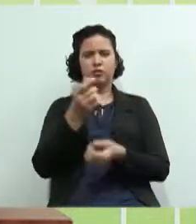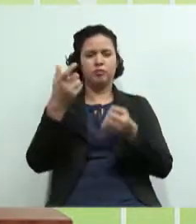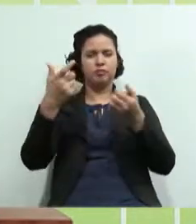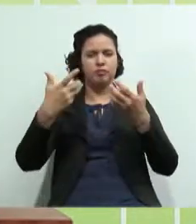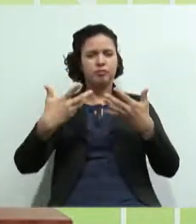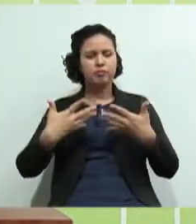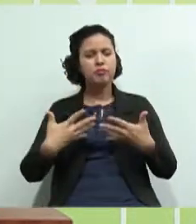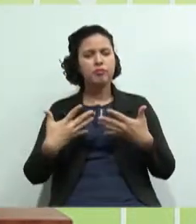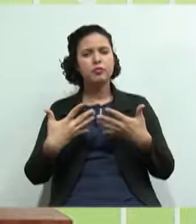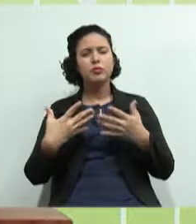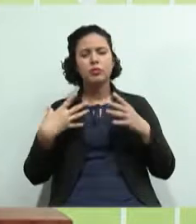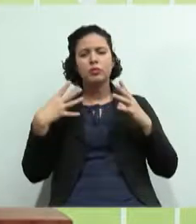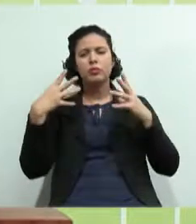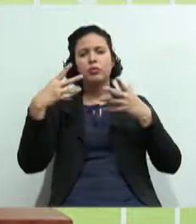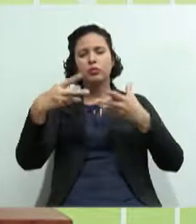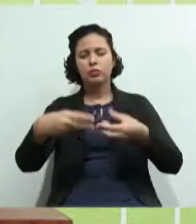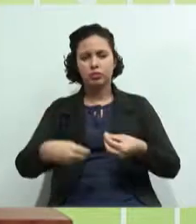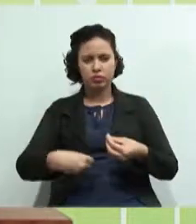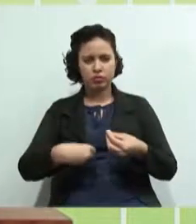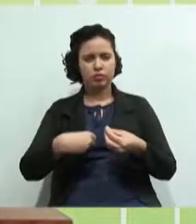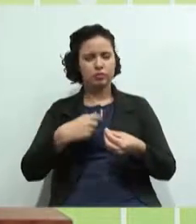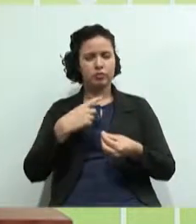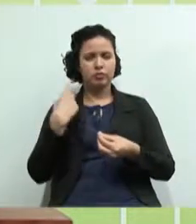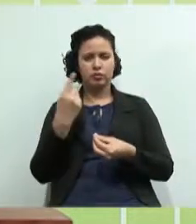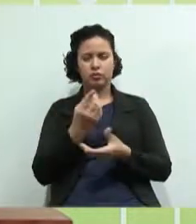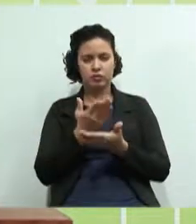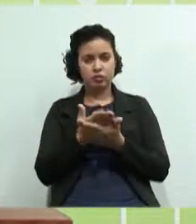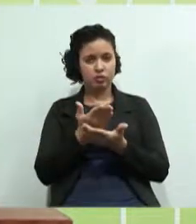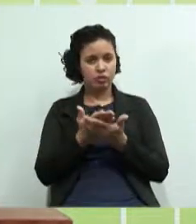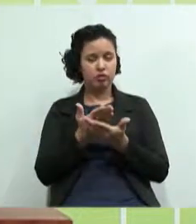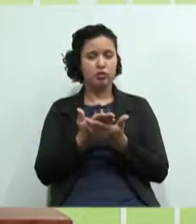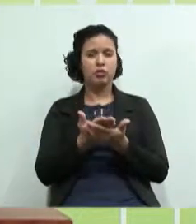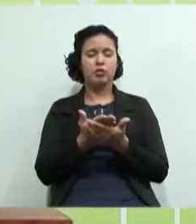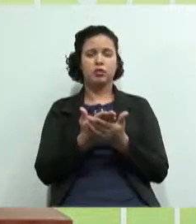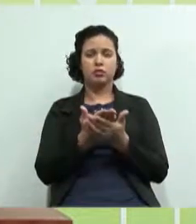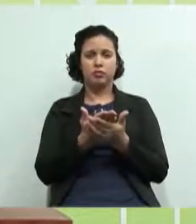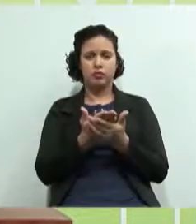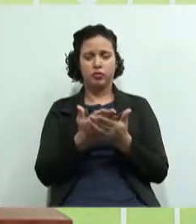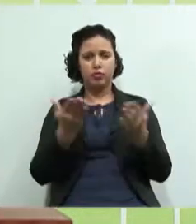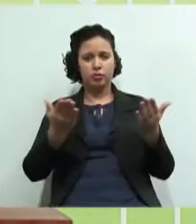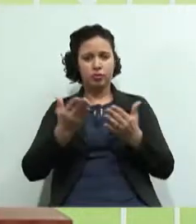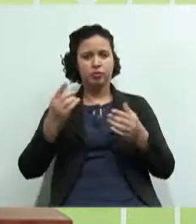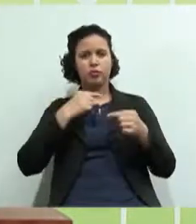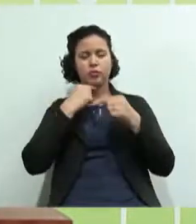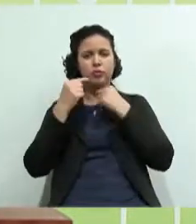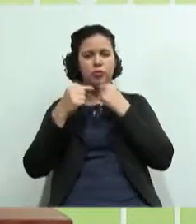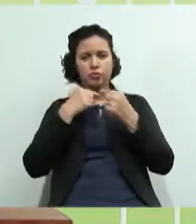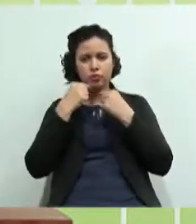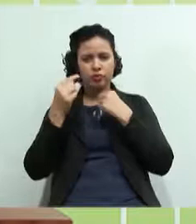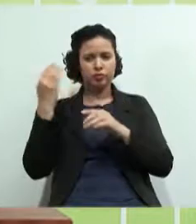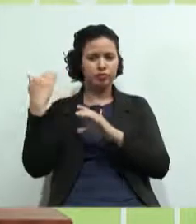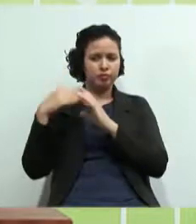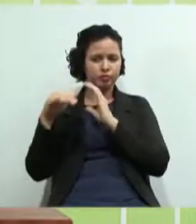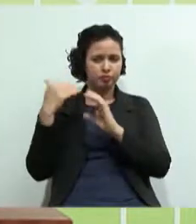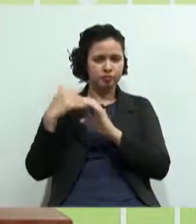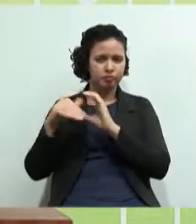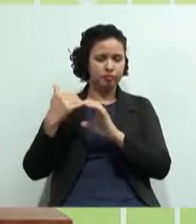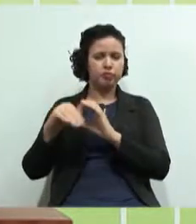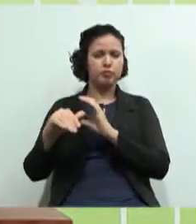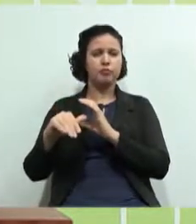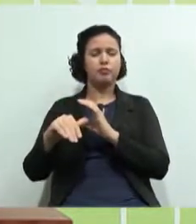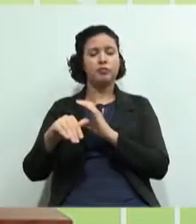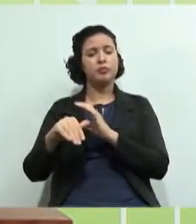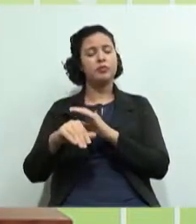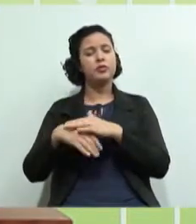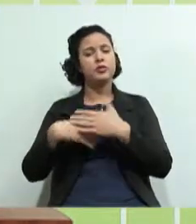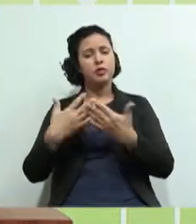falando de tudo aquilo que nós também estamos tratando aqui nessa teleaula e, é lógico, tirando dúvidas e enviando essas dúvidas para nós. É